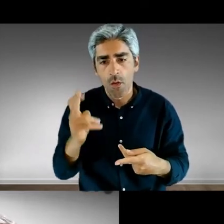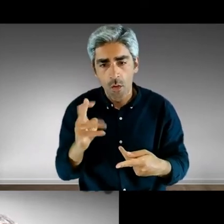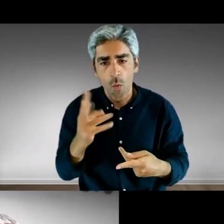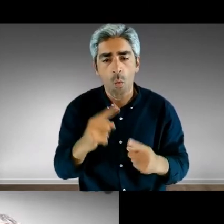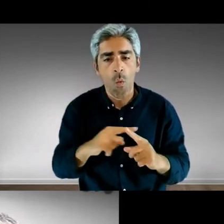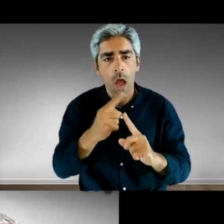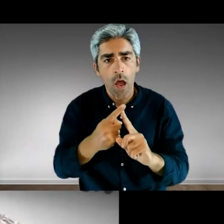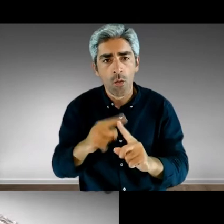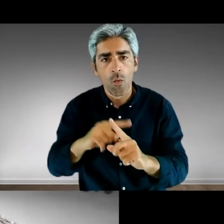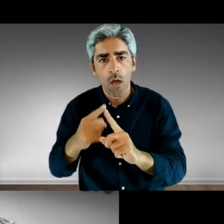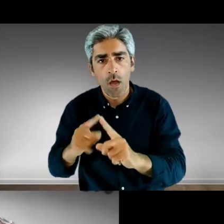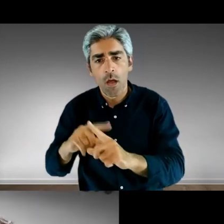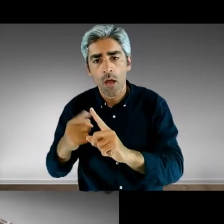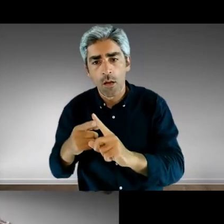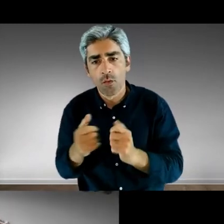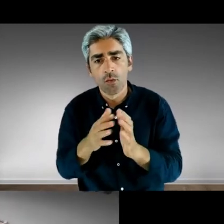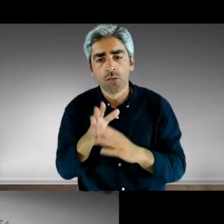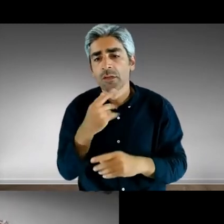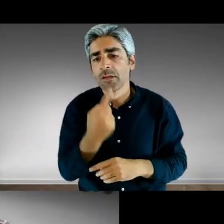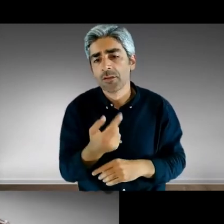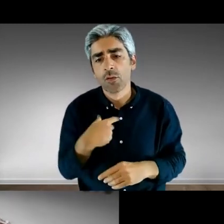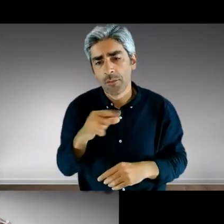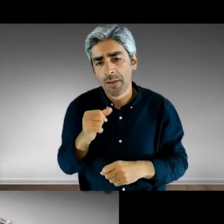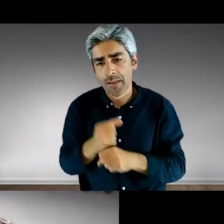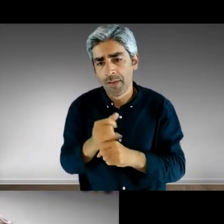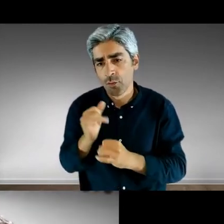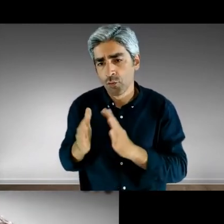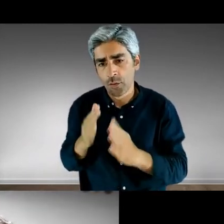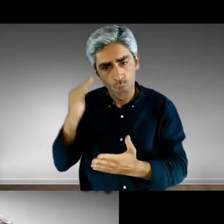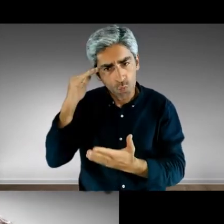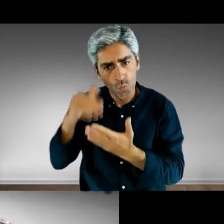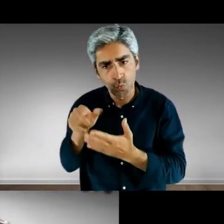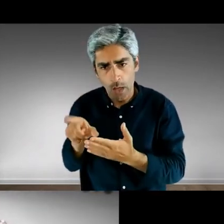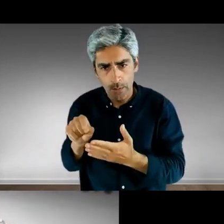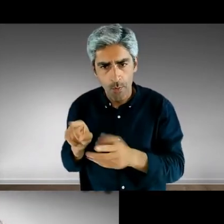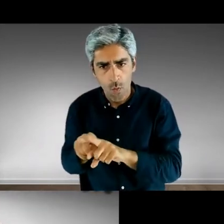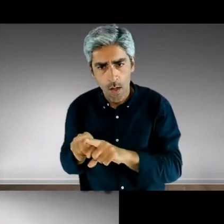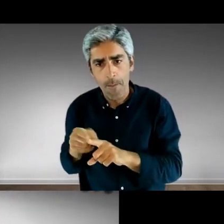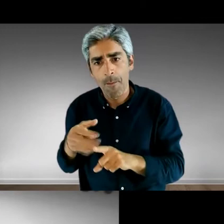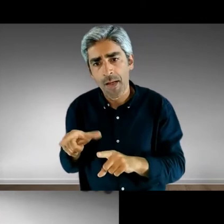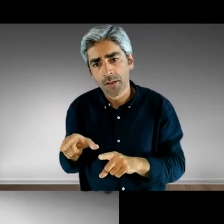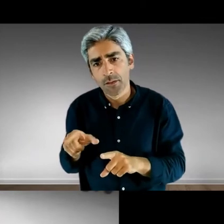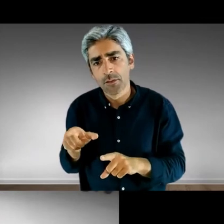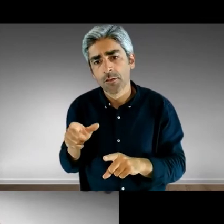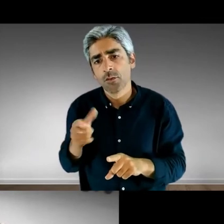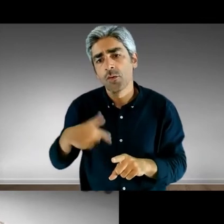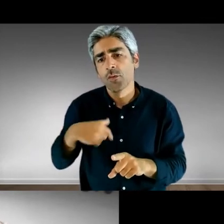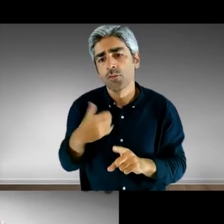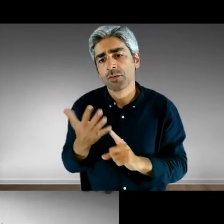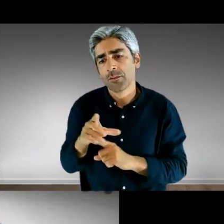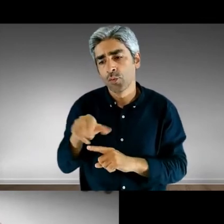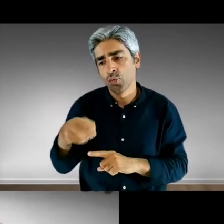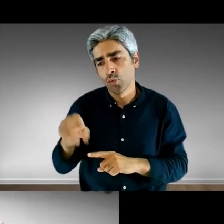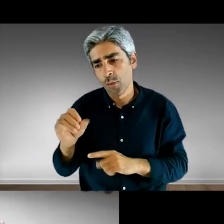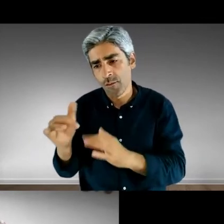ano, e toda a gente diz, mas eu também trabalho numa indústria do resultado. Sim, mas nós, por exemplo, no caso do Nuno no futebol,